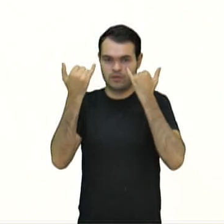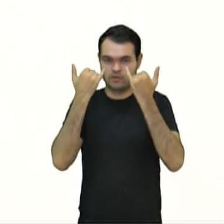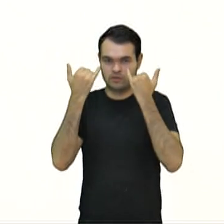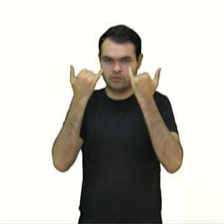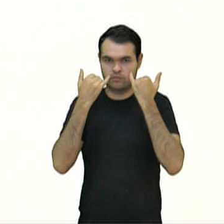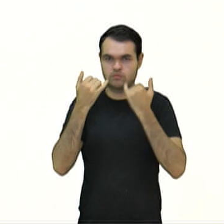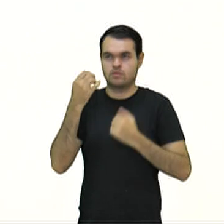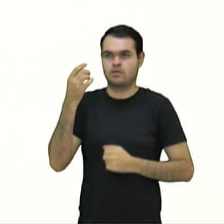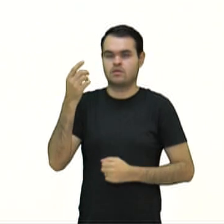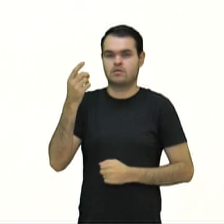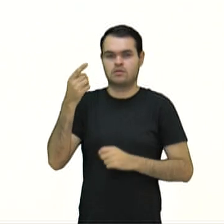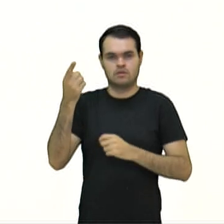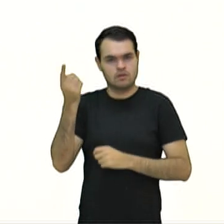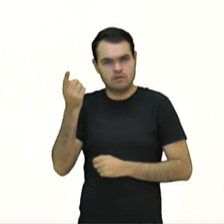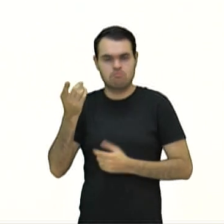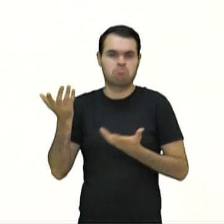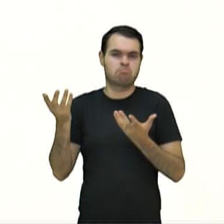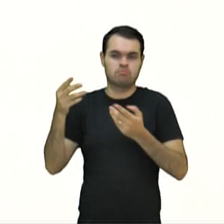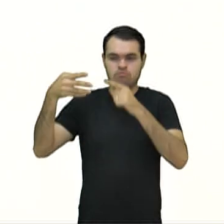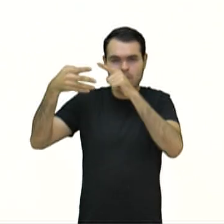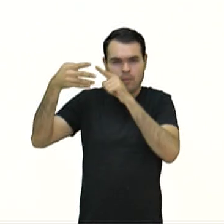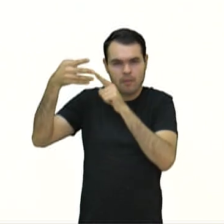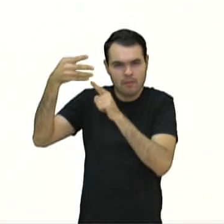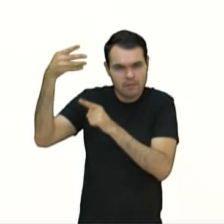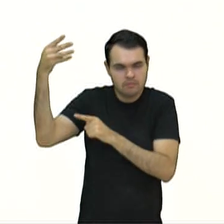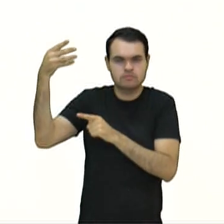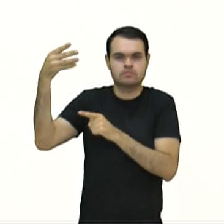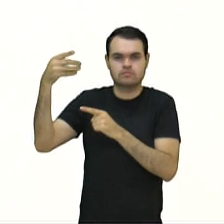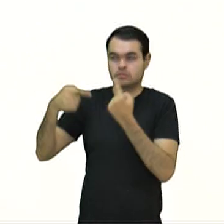are singers, they had killed, they